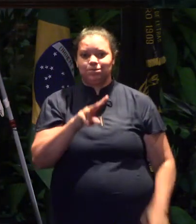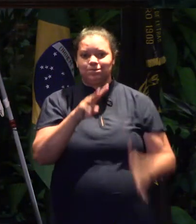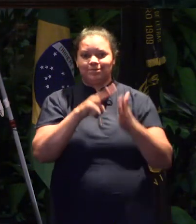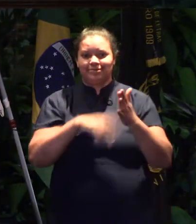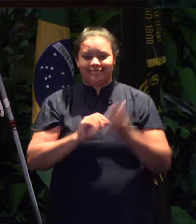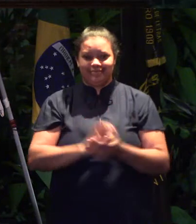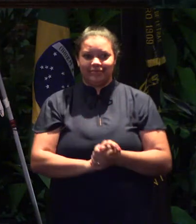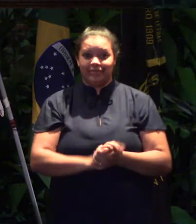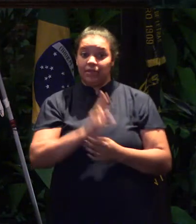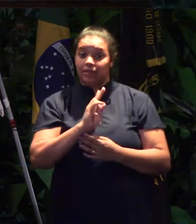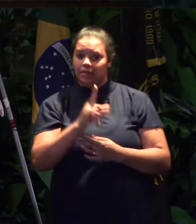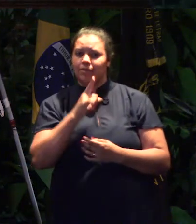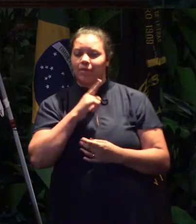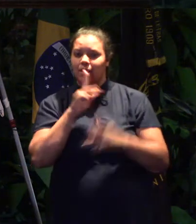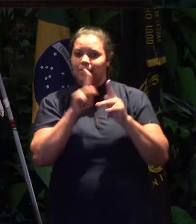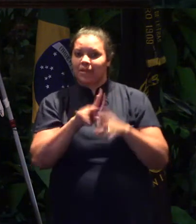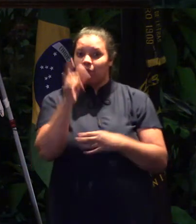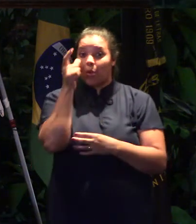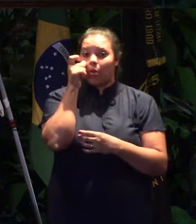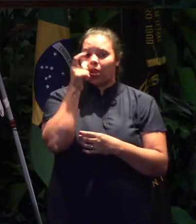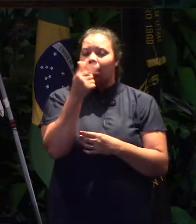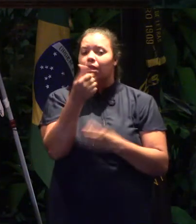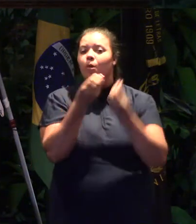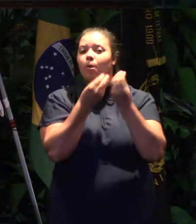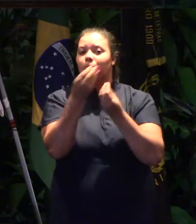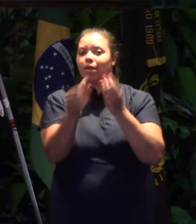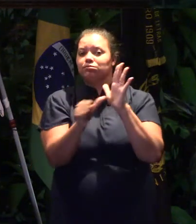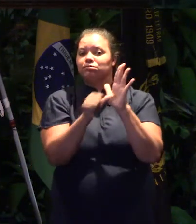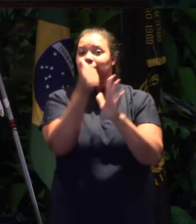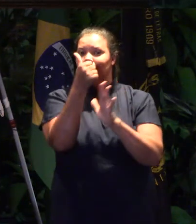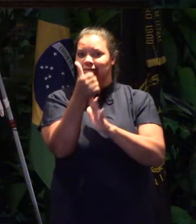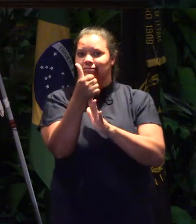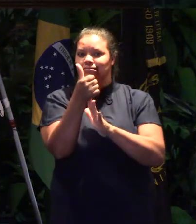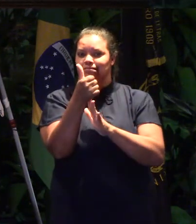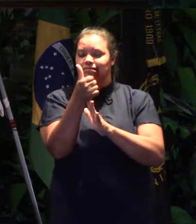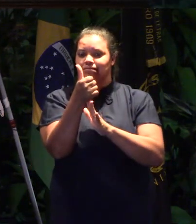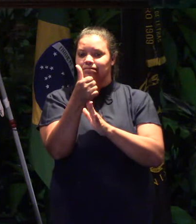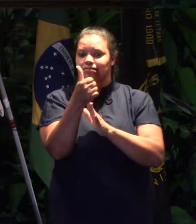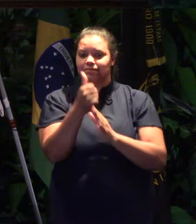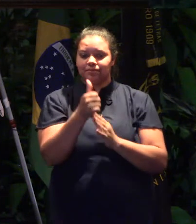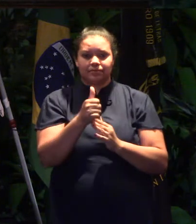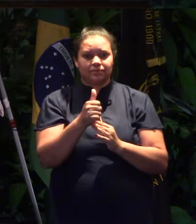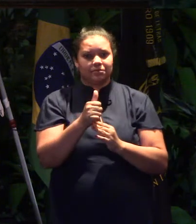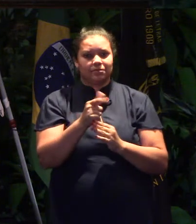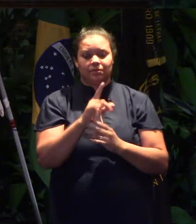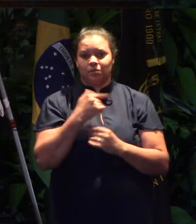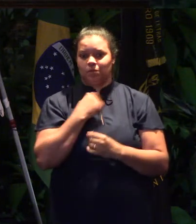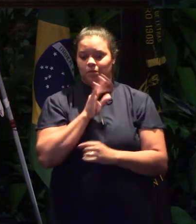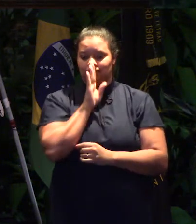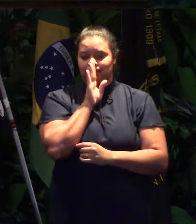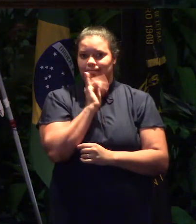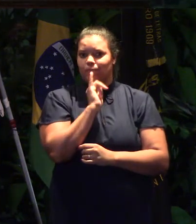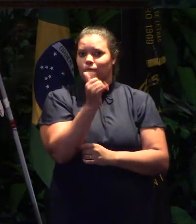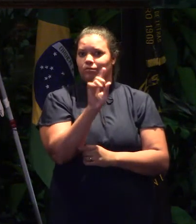Sempre tem gente curiosa por aí querendo saber como foi a sua primeira vez, não é verdade? Mas nem sempre estamos dispostos a